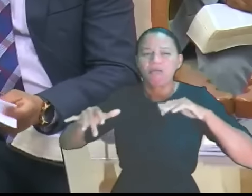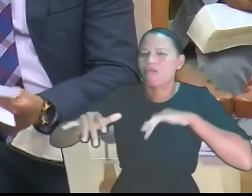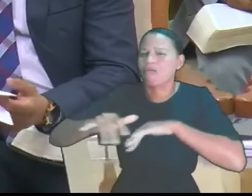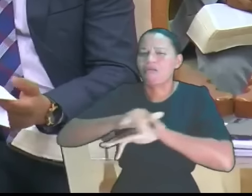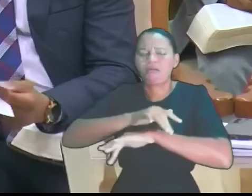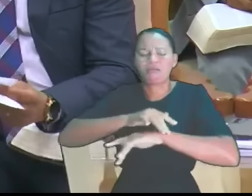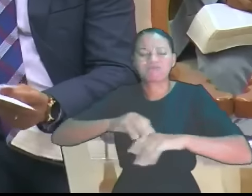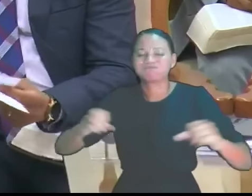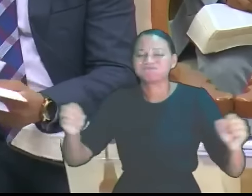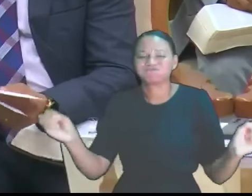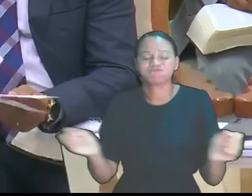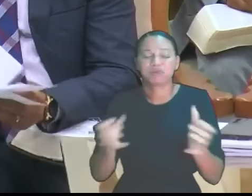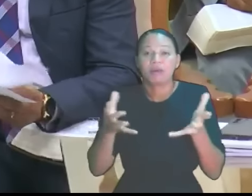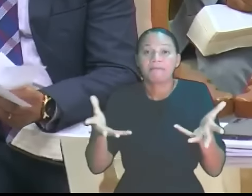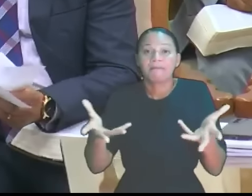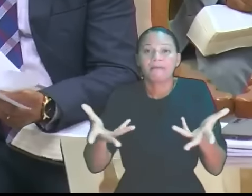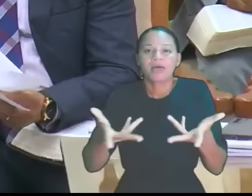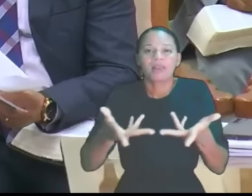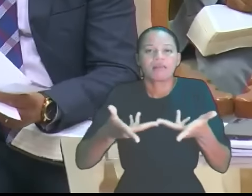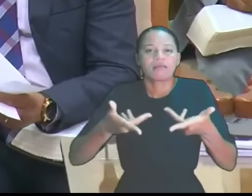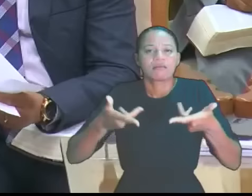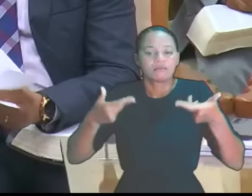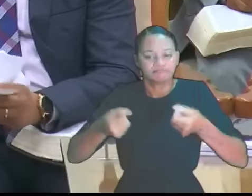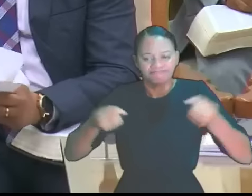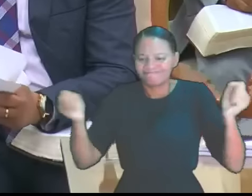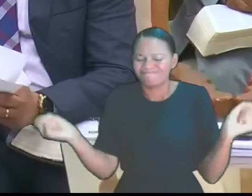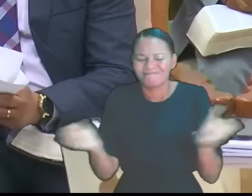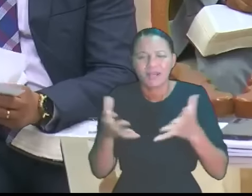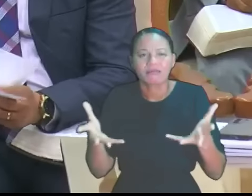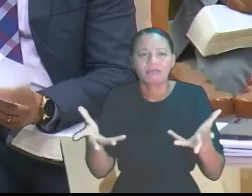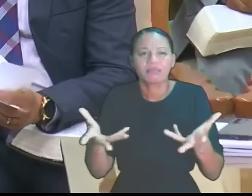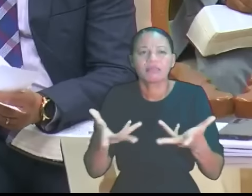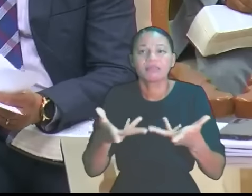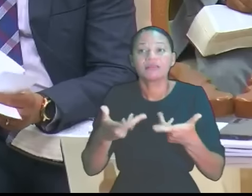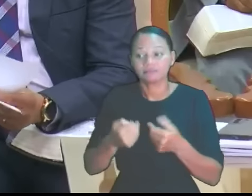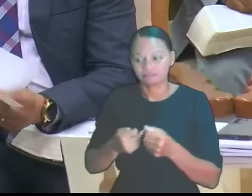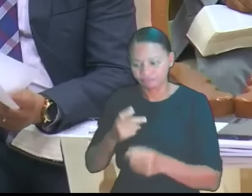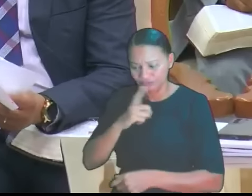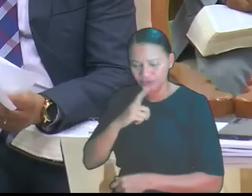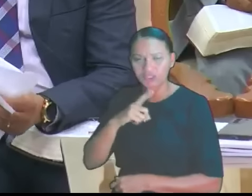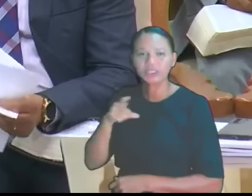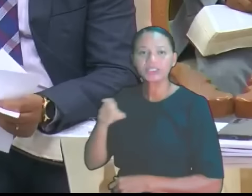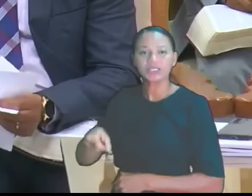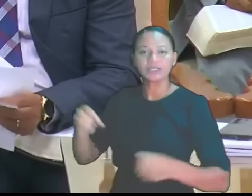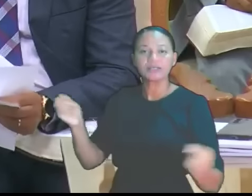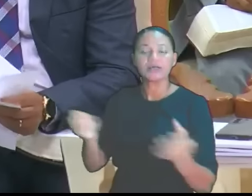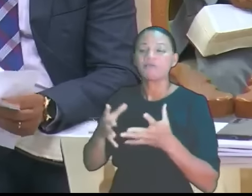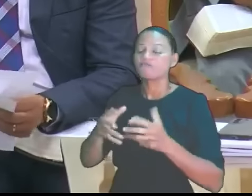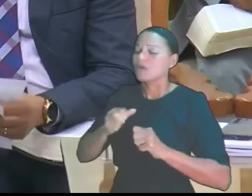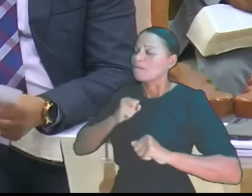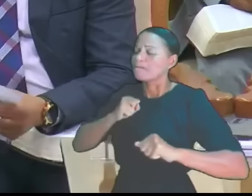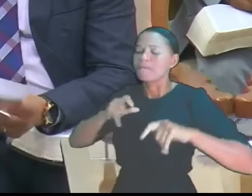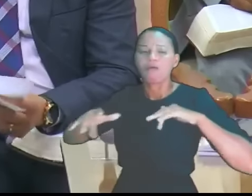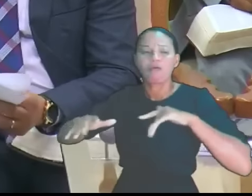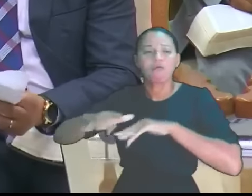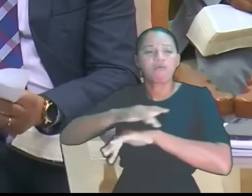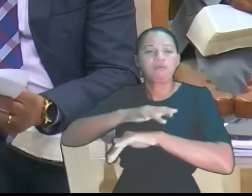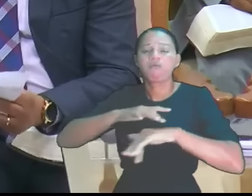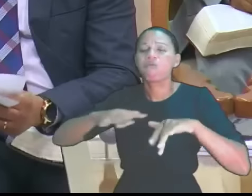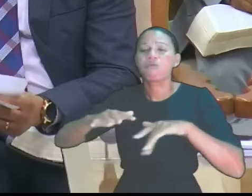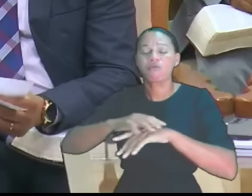maravilha. Operação de maravilha. Aqui houve um milagre chamado operação de